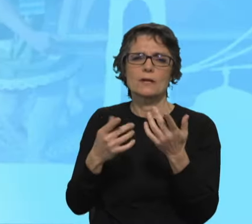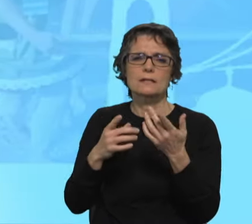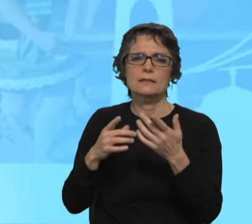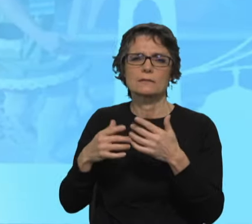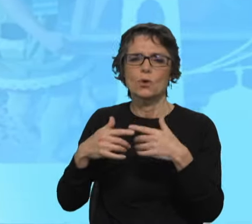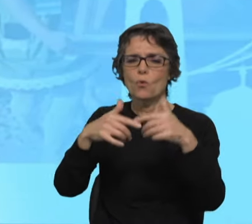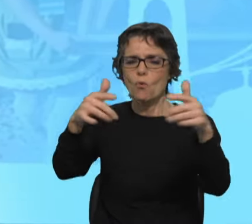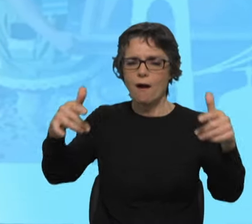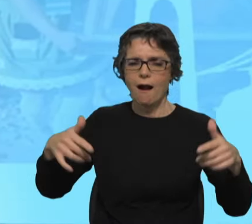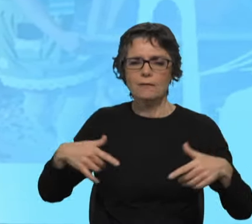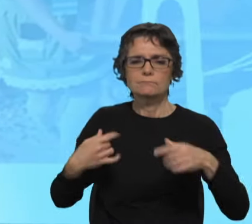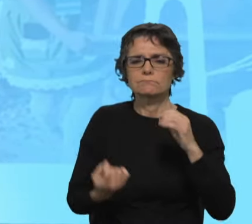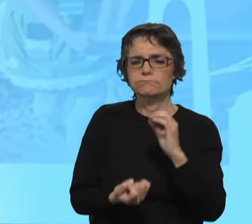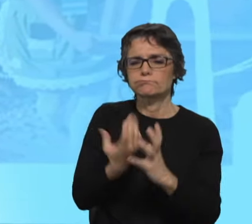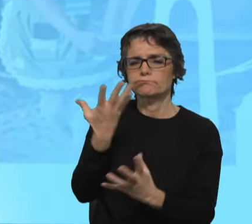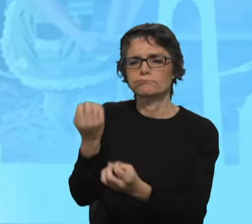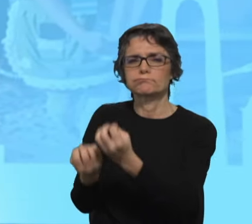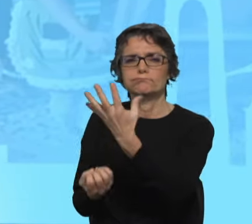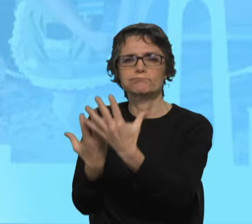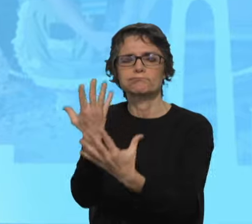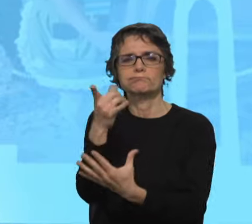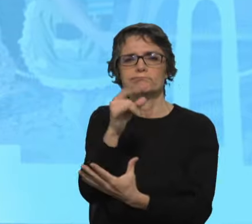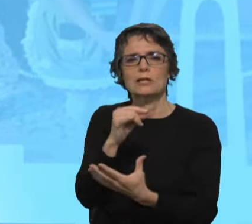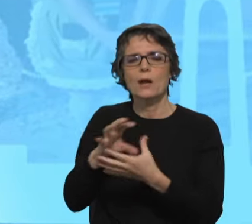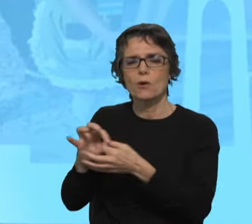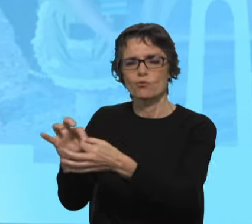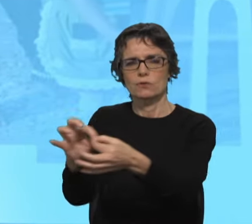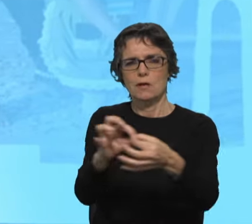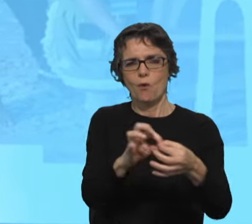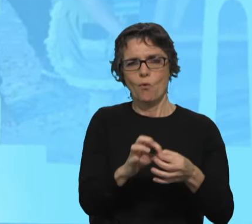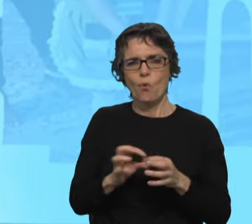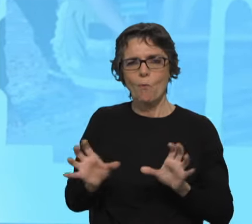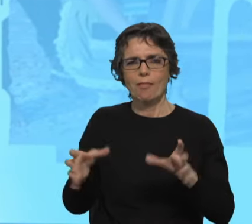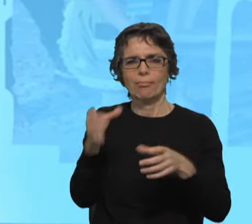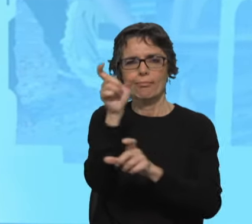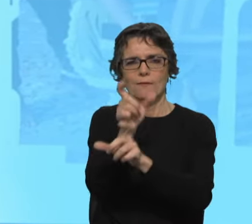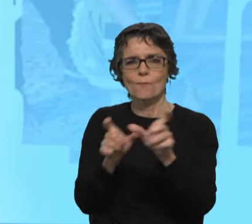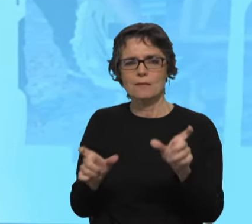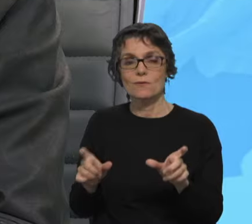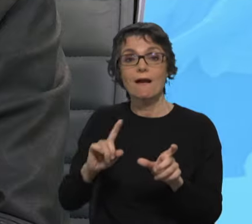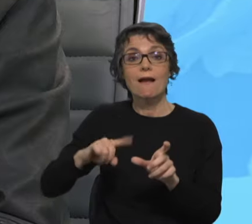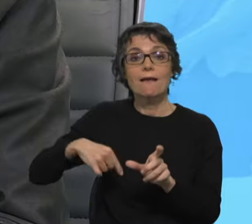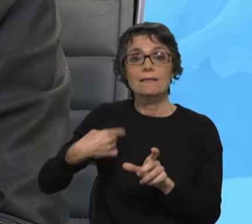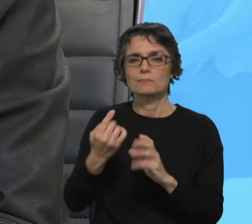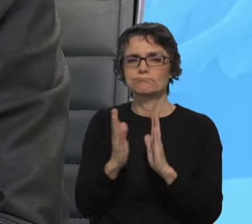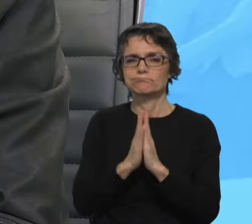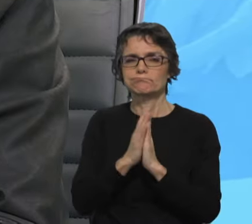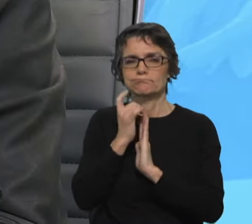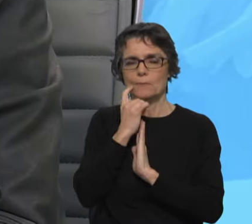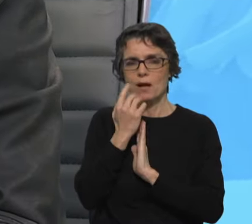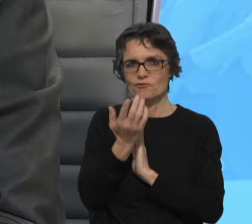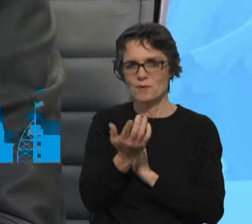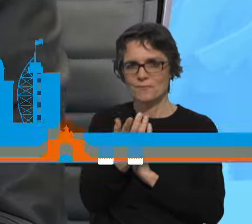à à à à União Comunitária das pessoas mas que depois se plasmou em torno da celebração destes mistérios da Paixão an de